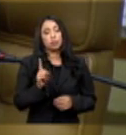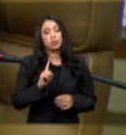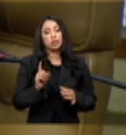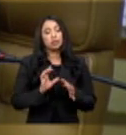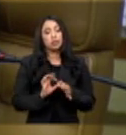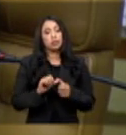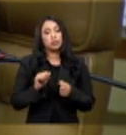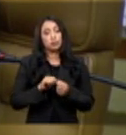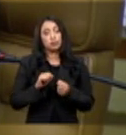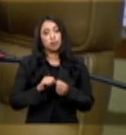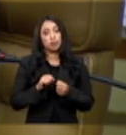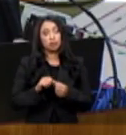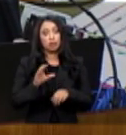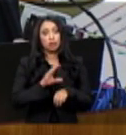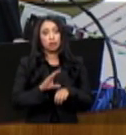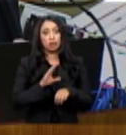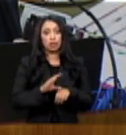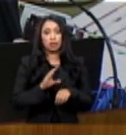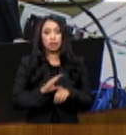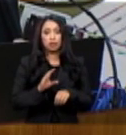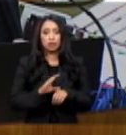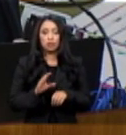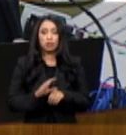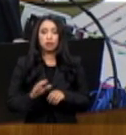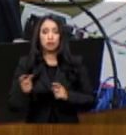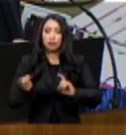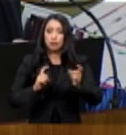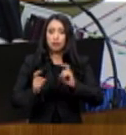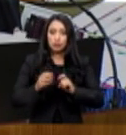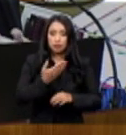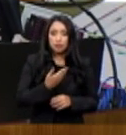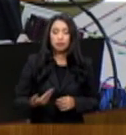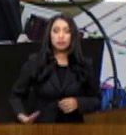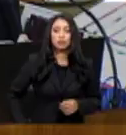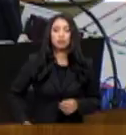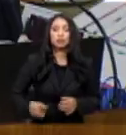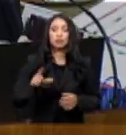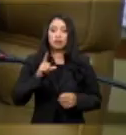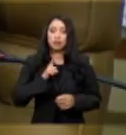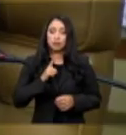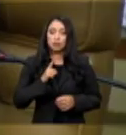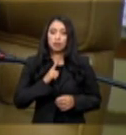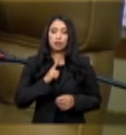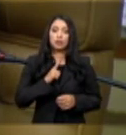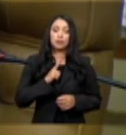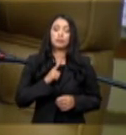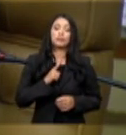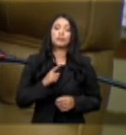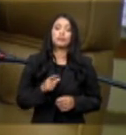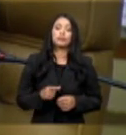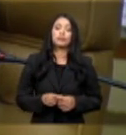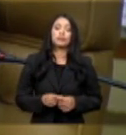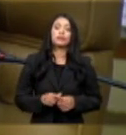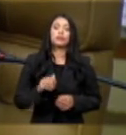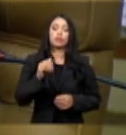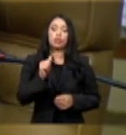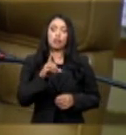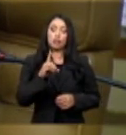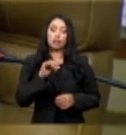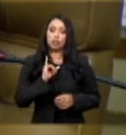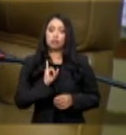em desacordo com os ditames constitucionais que norteiam a administração pública e que informam os seus atos. Na ação direta